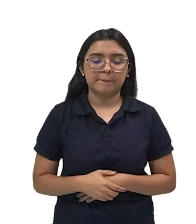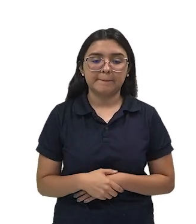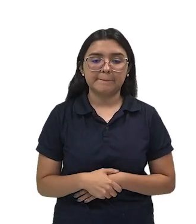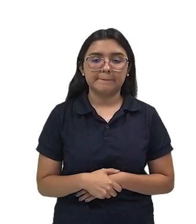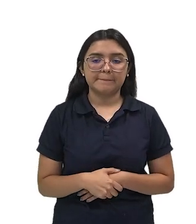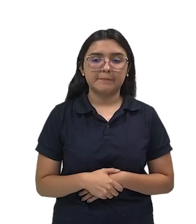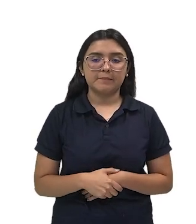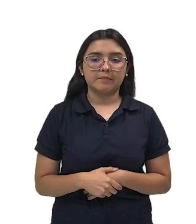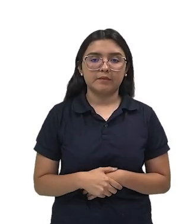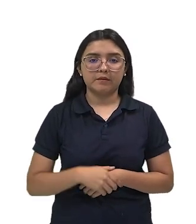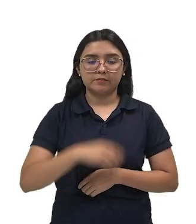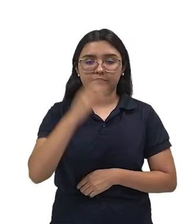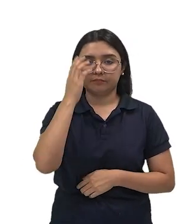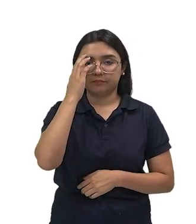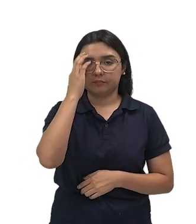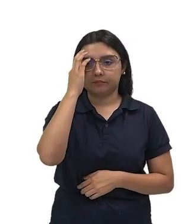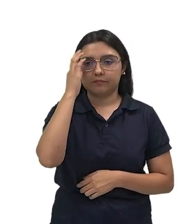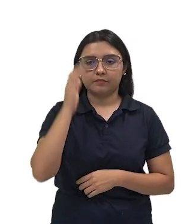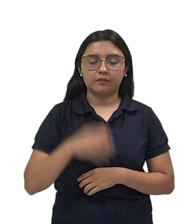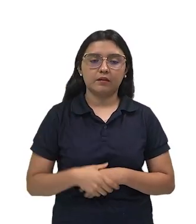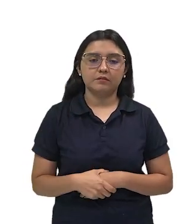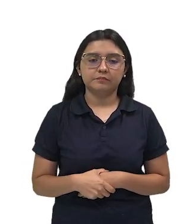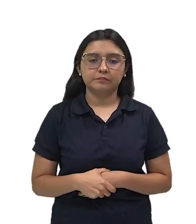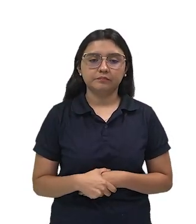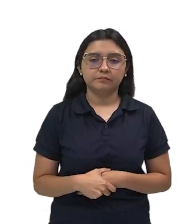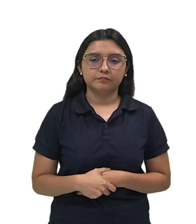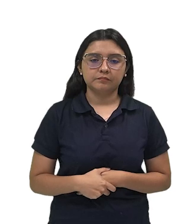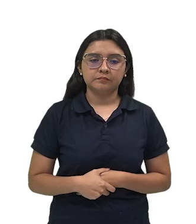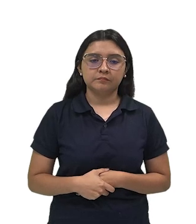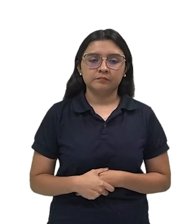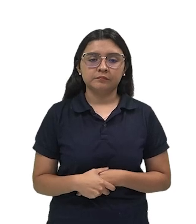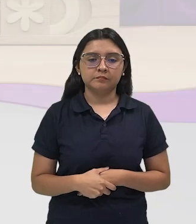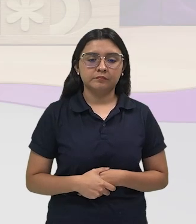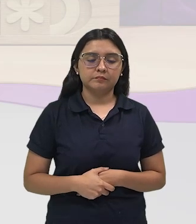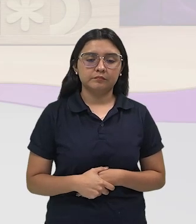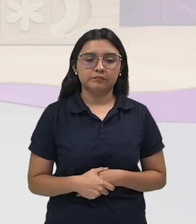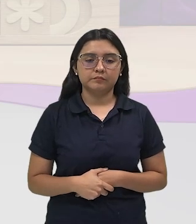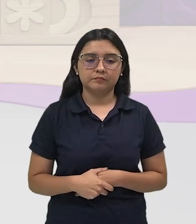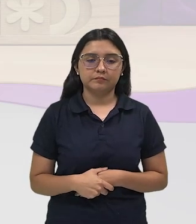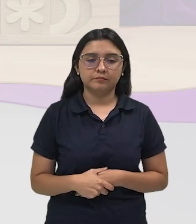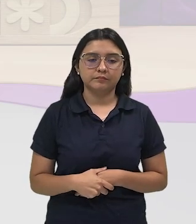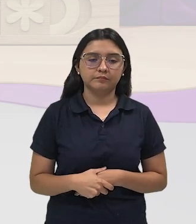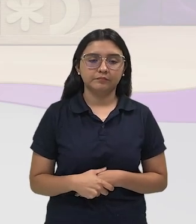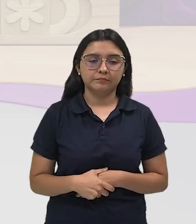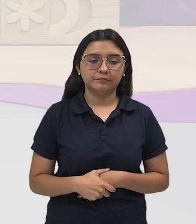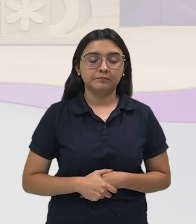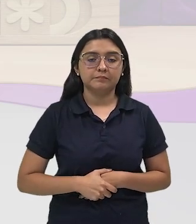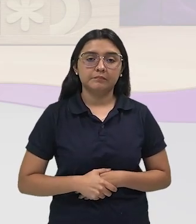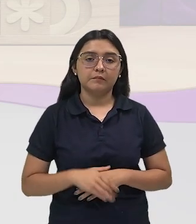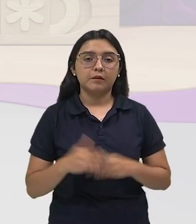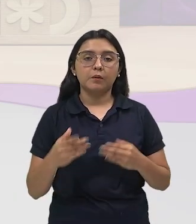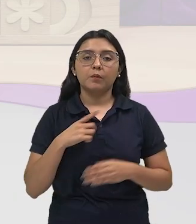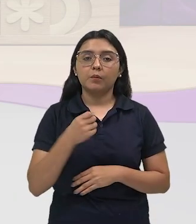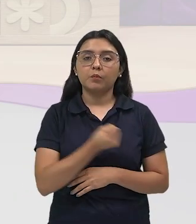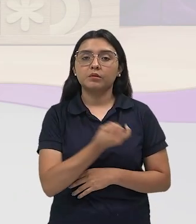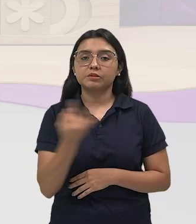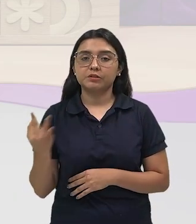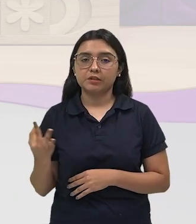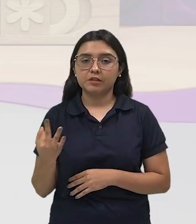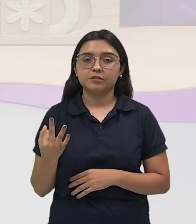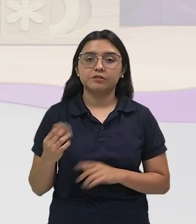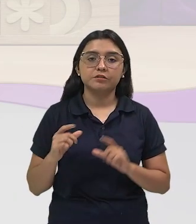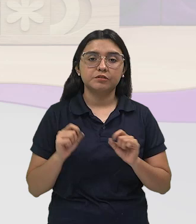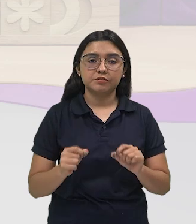lá. E aí, essa coisa ela pode ser considerada fidedigna? Pode, porque quanto que era?